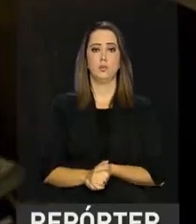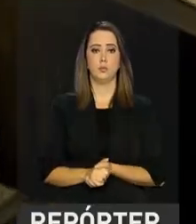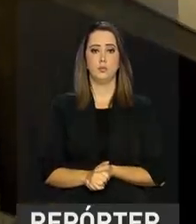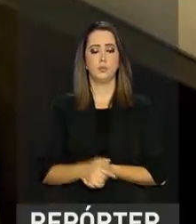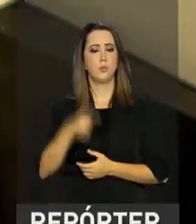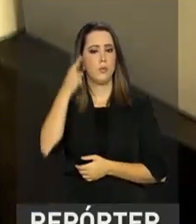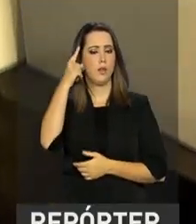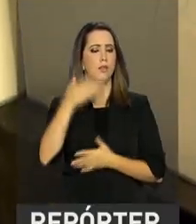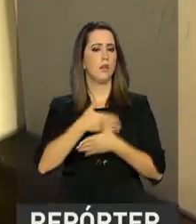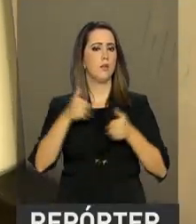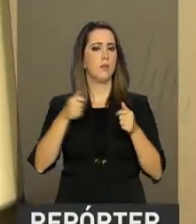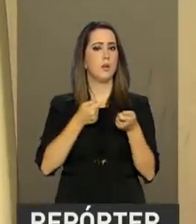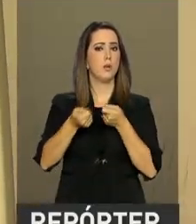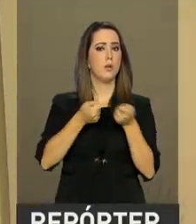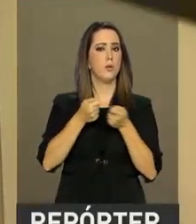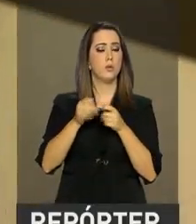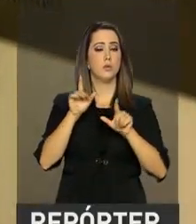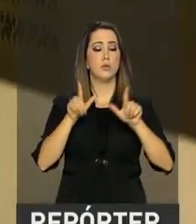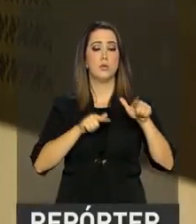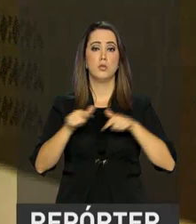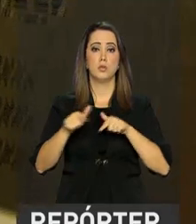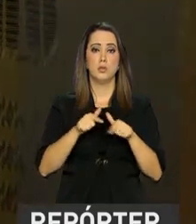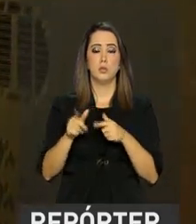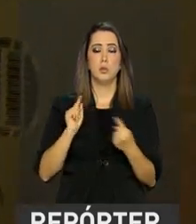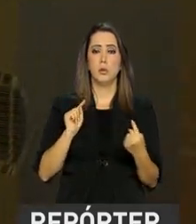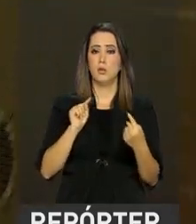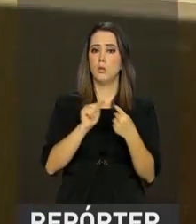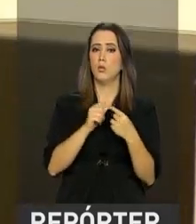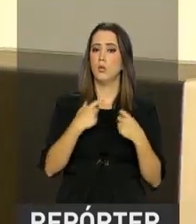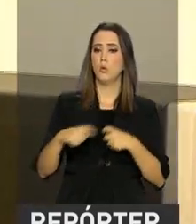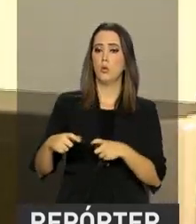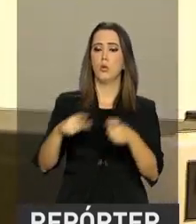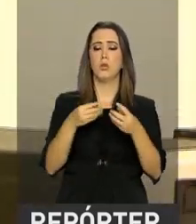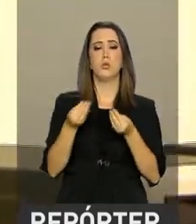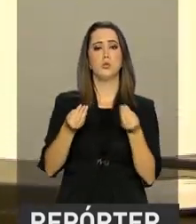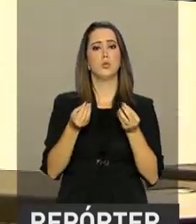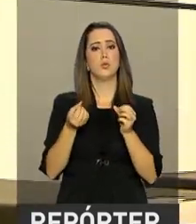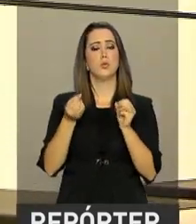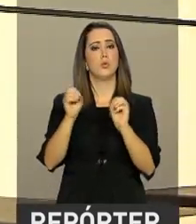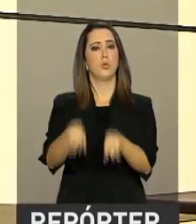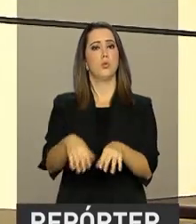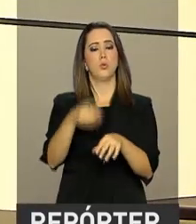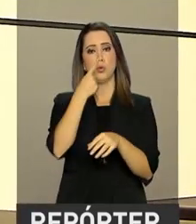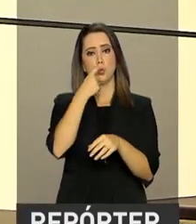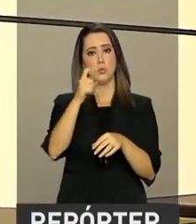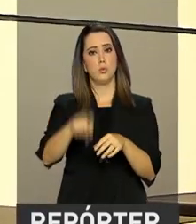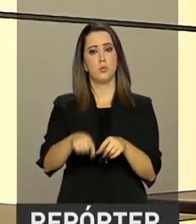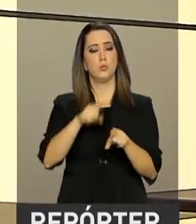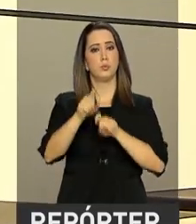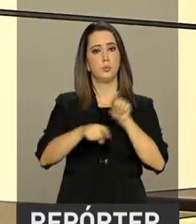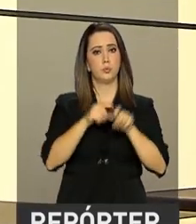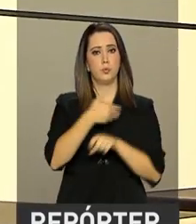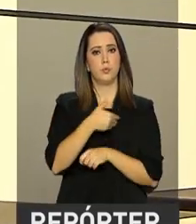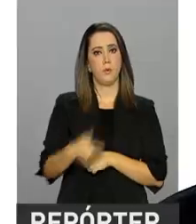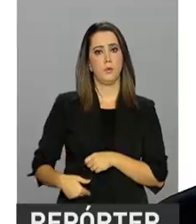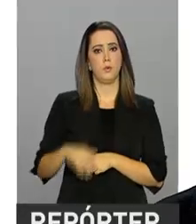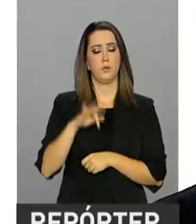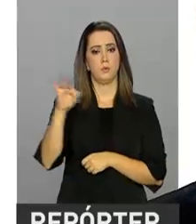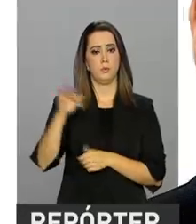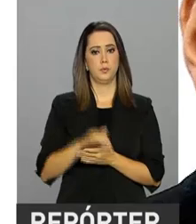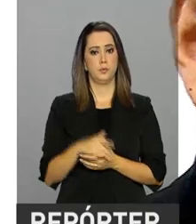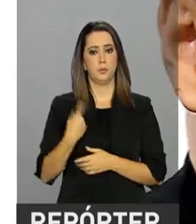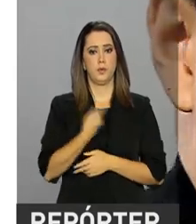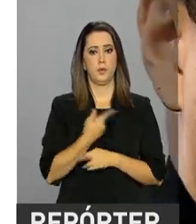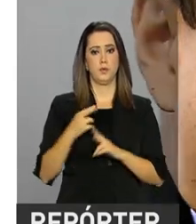idéia é melhorar o controle a operação ea destinação dos equipamentos eletroeletrônicos e de informática do governo federal a